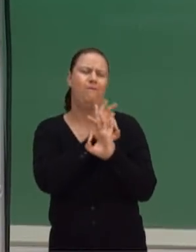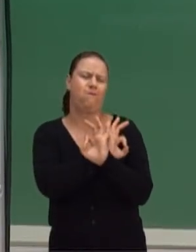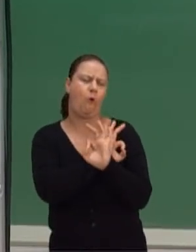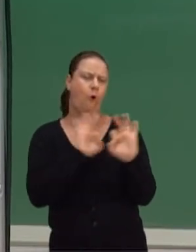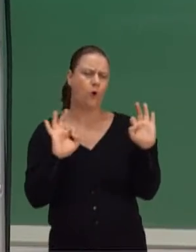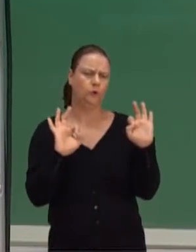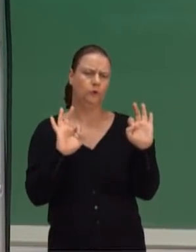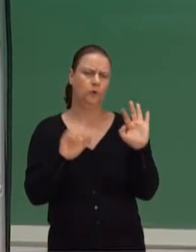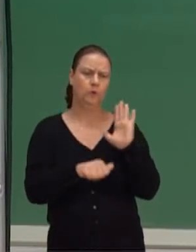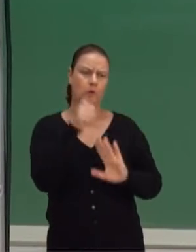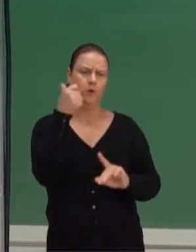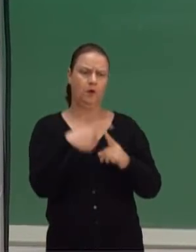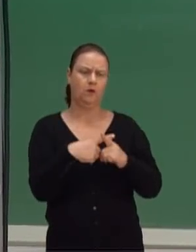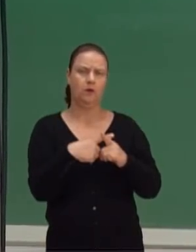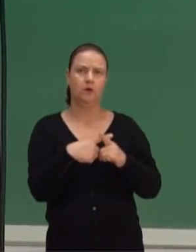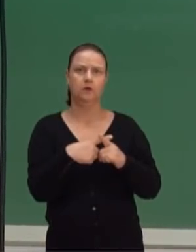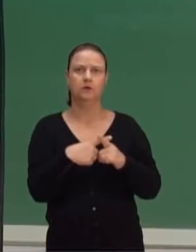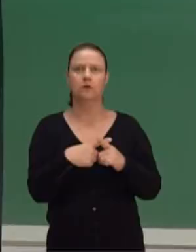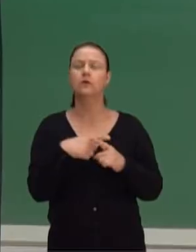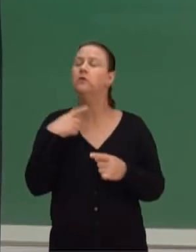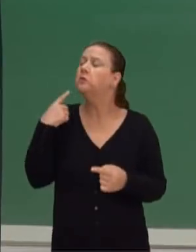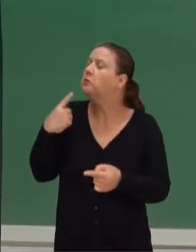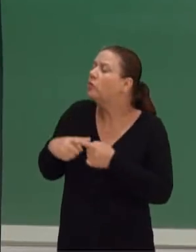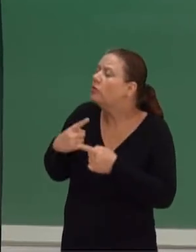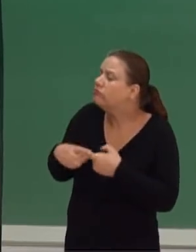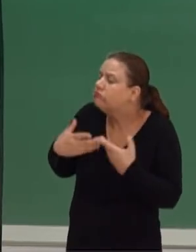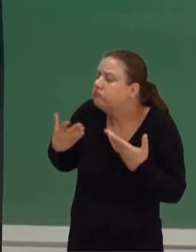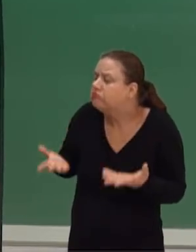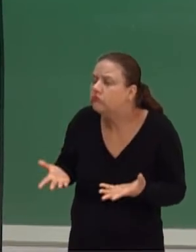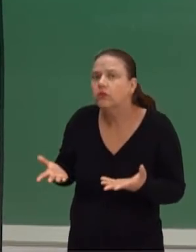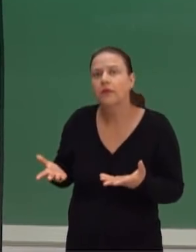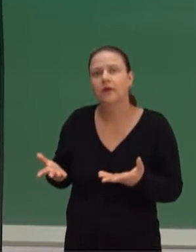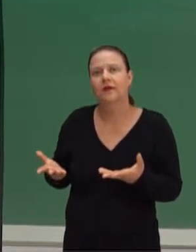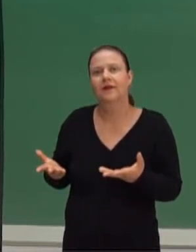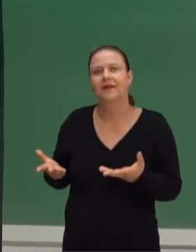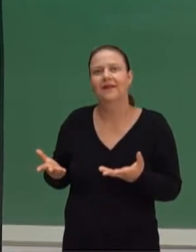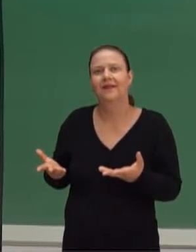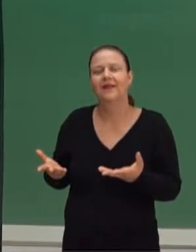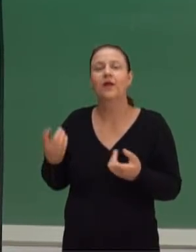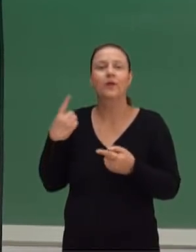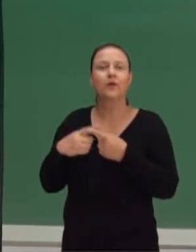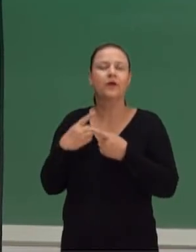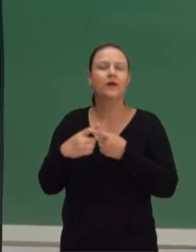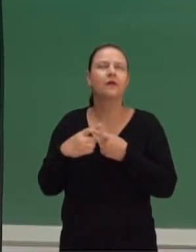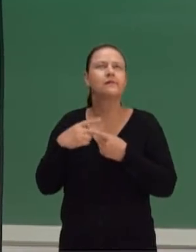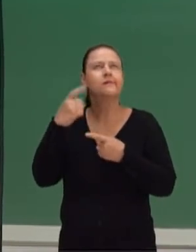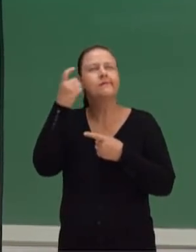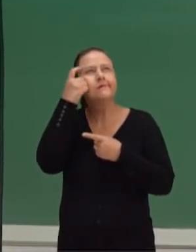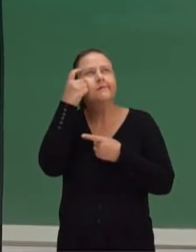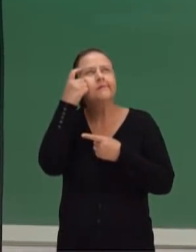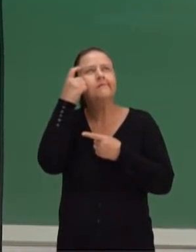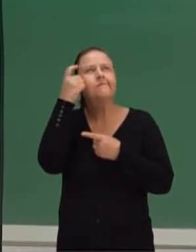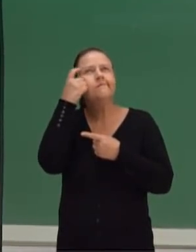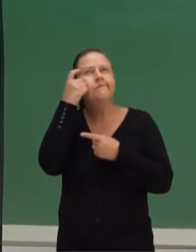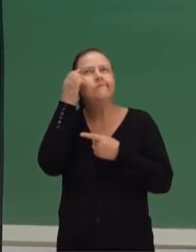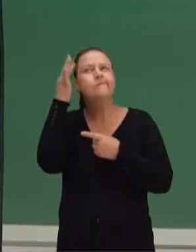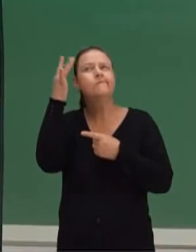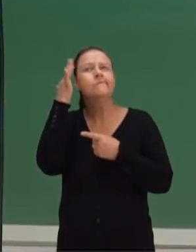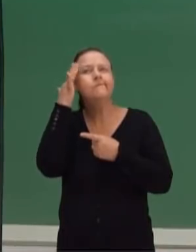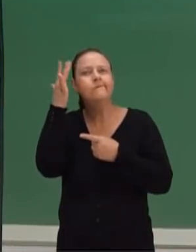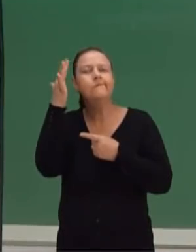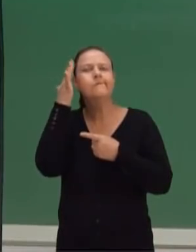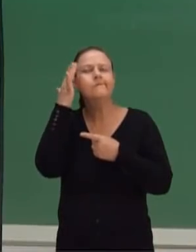professora? Porque nós temos um processo mental. Quando eu vou produzir um